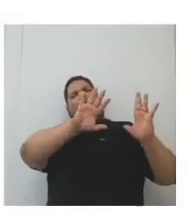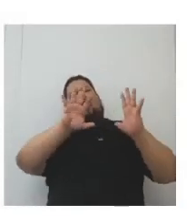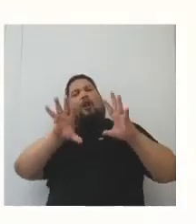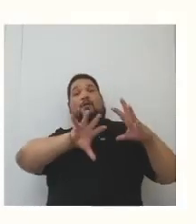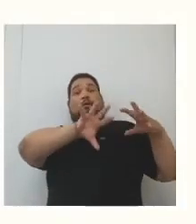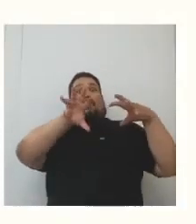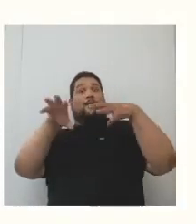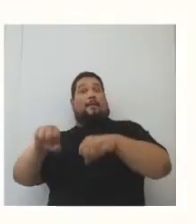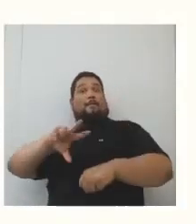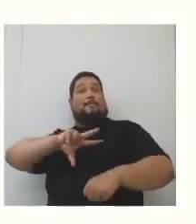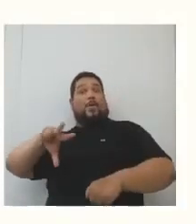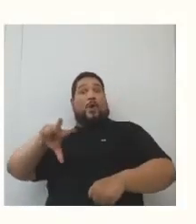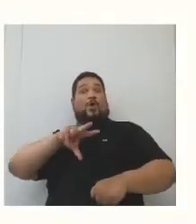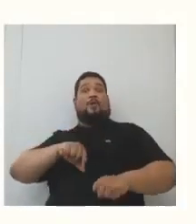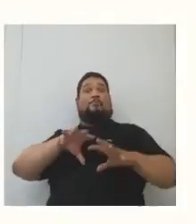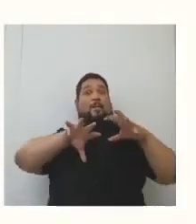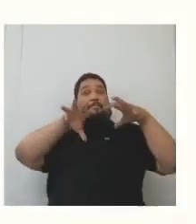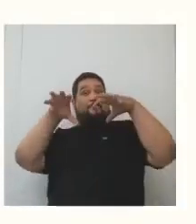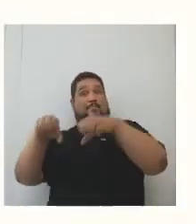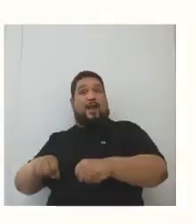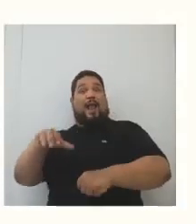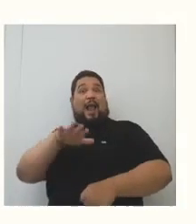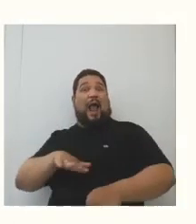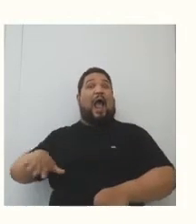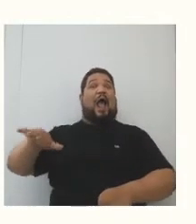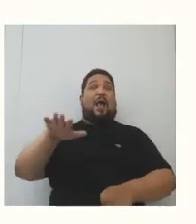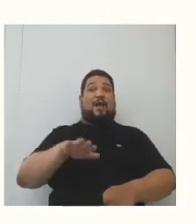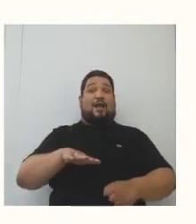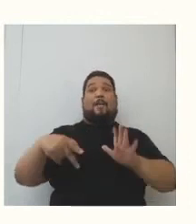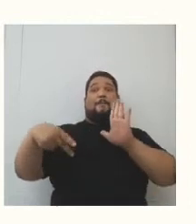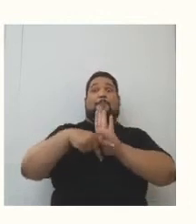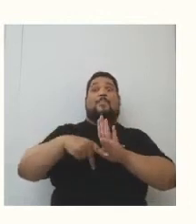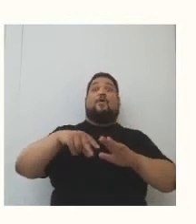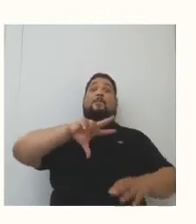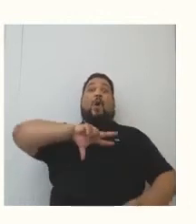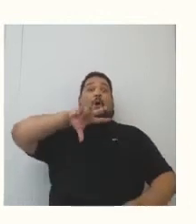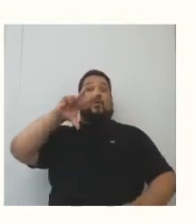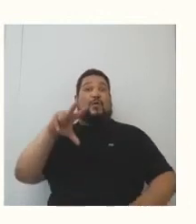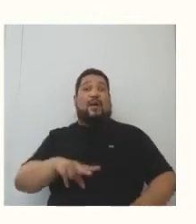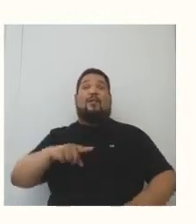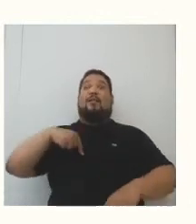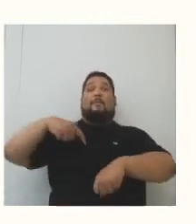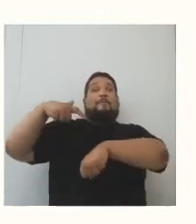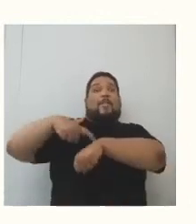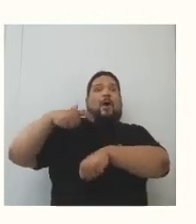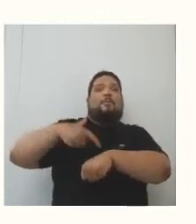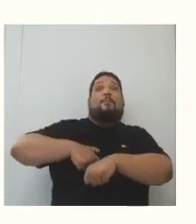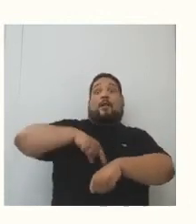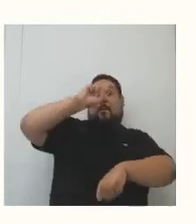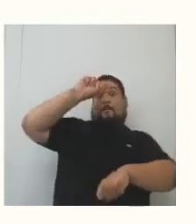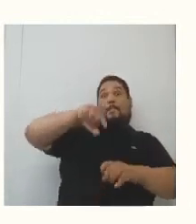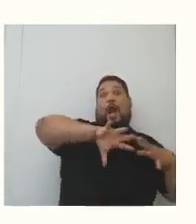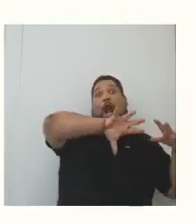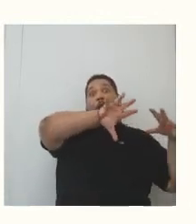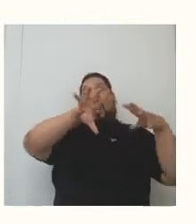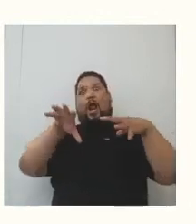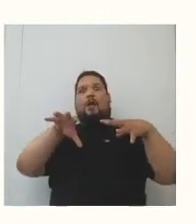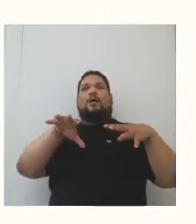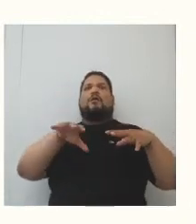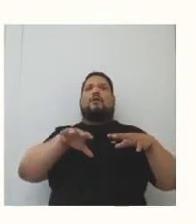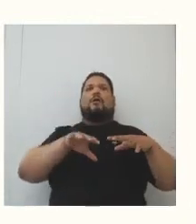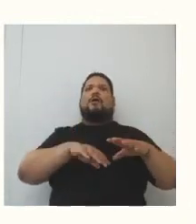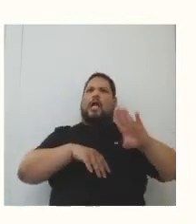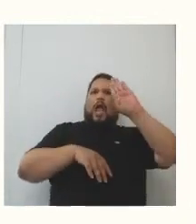Napoleão Bonaparte de invasão ao território então de Portugal, no momento que ele manda atacar e as